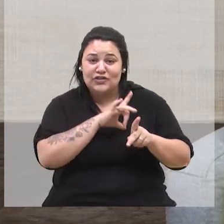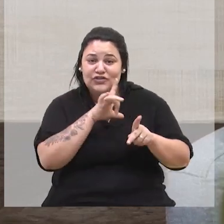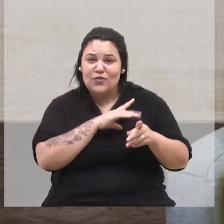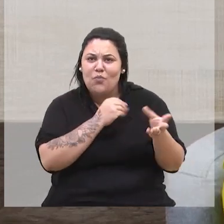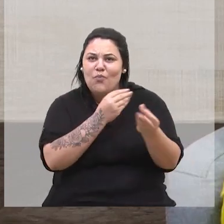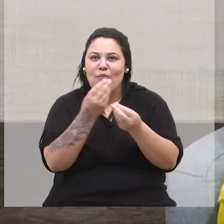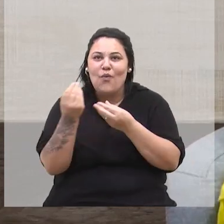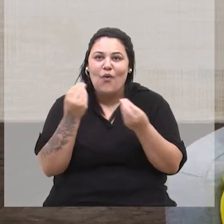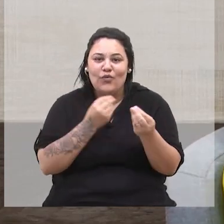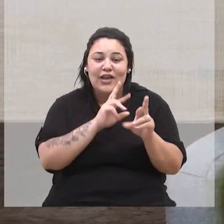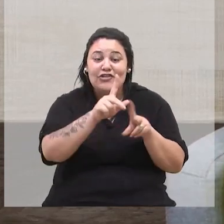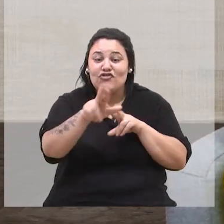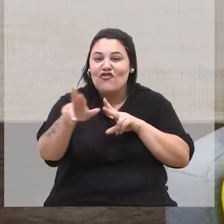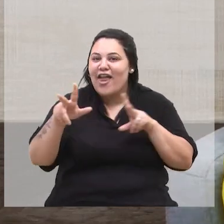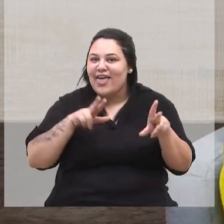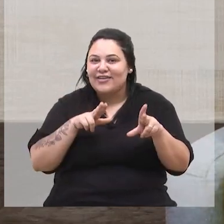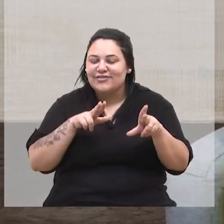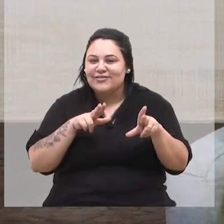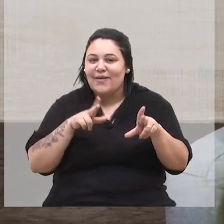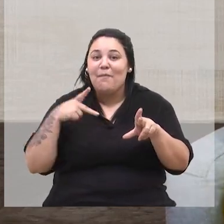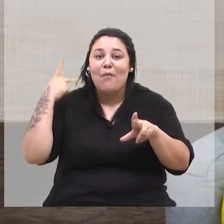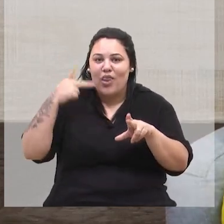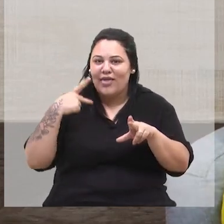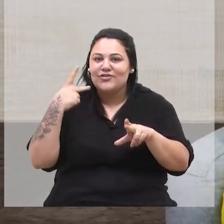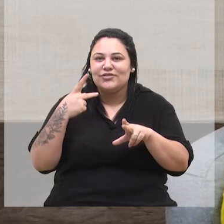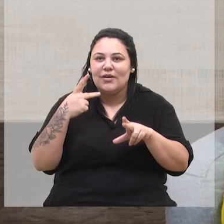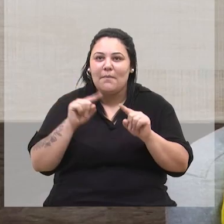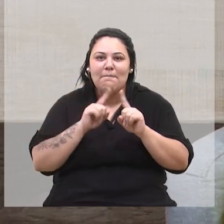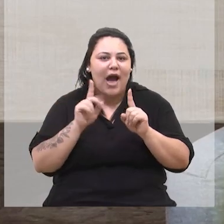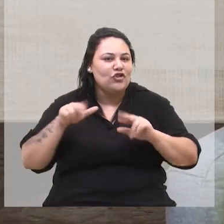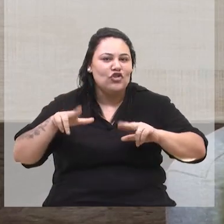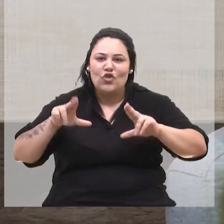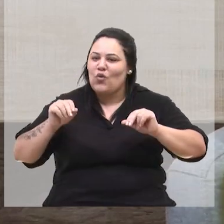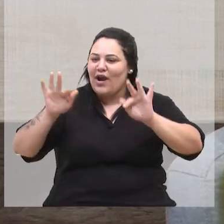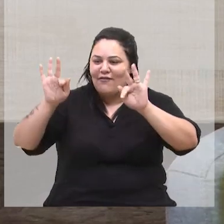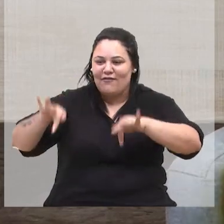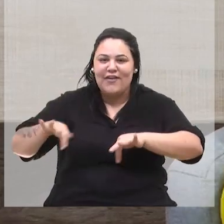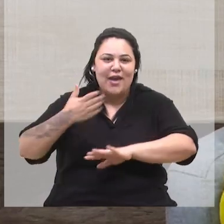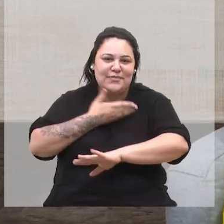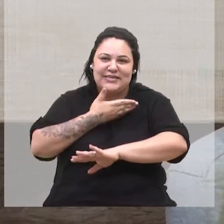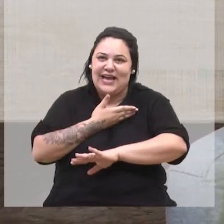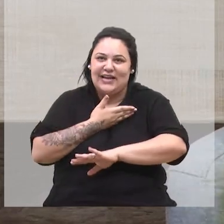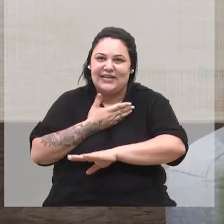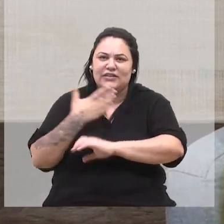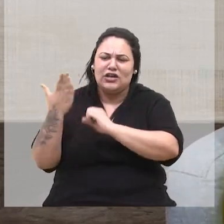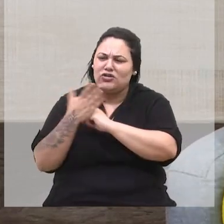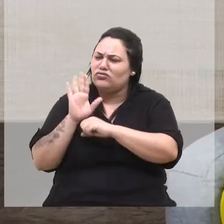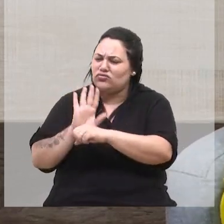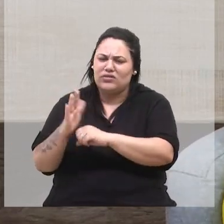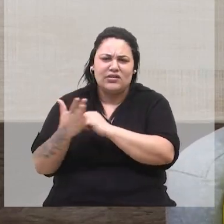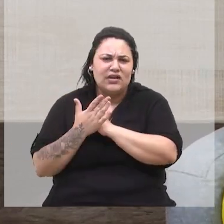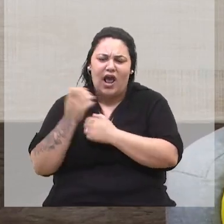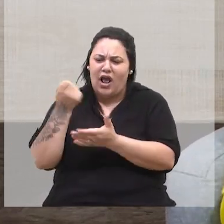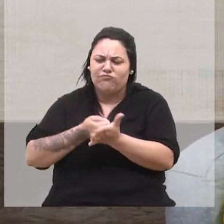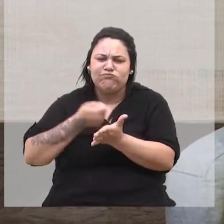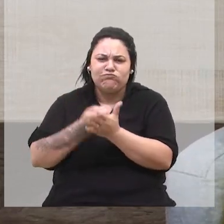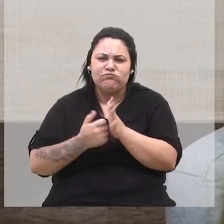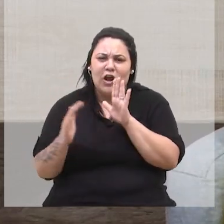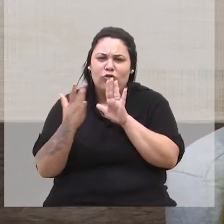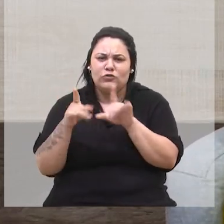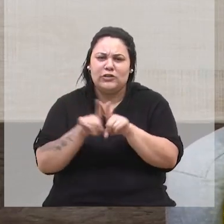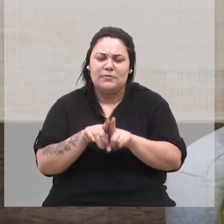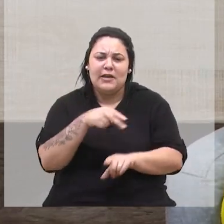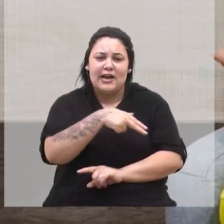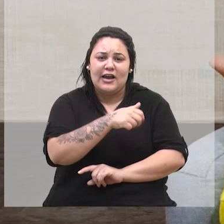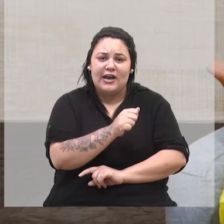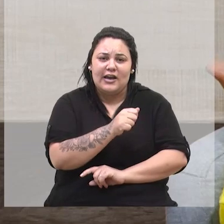quem tivemos muitas divergências e diferenças políticas, mas não deixamos de nos querer bem e nos ajudar a enfrentar a luta.